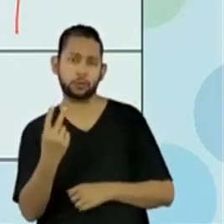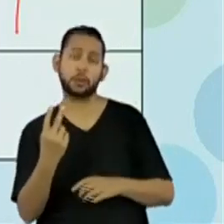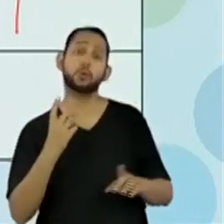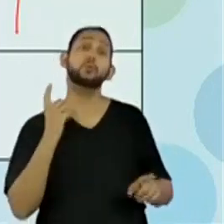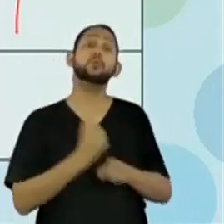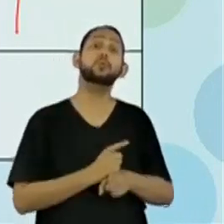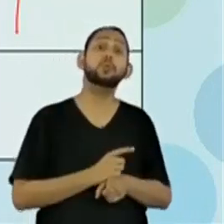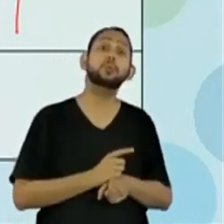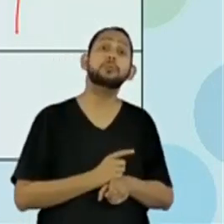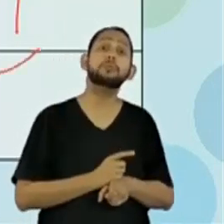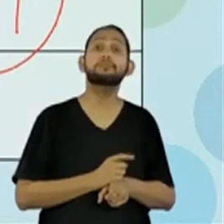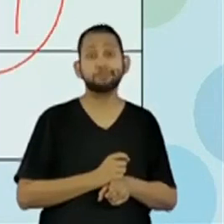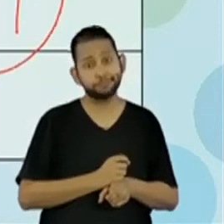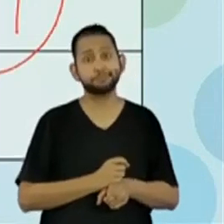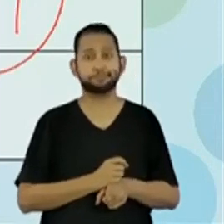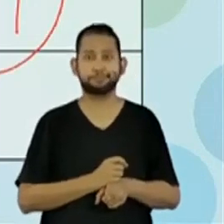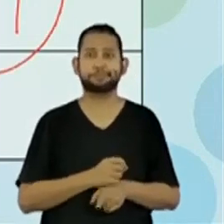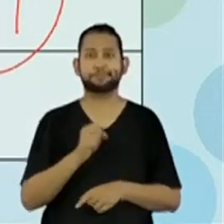de